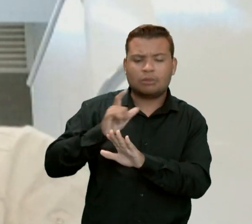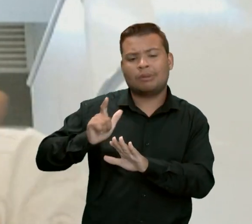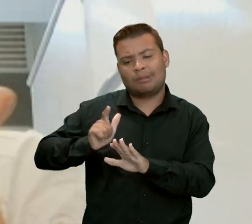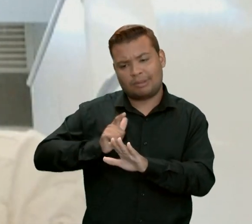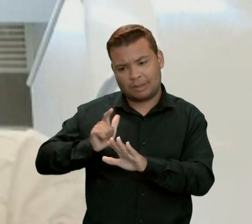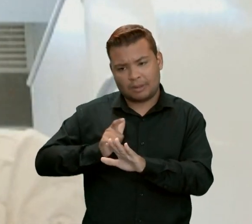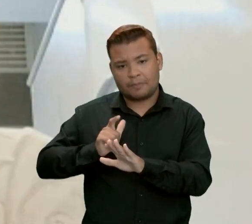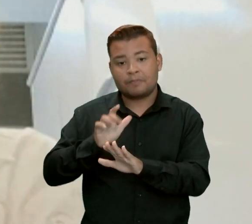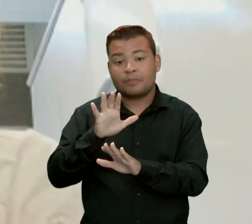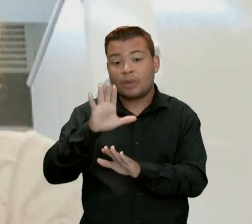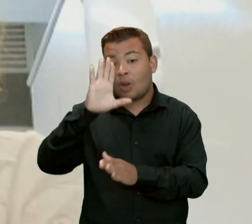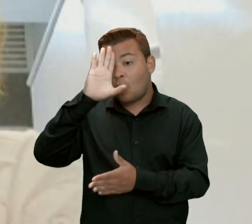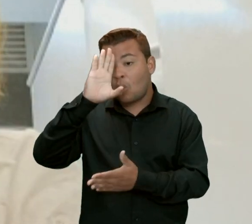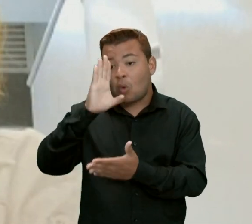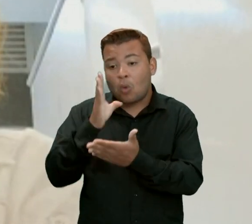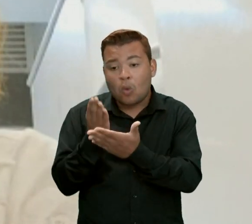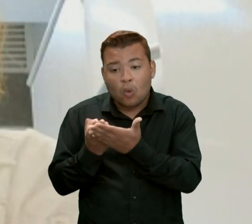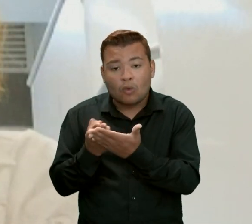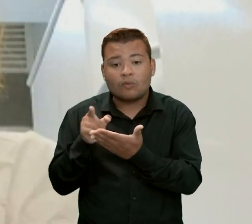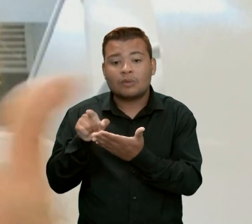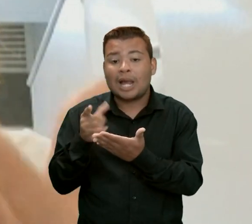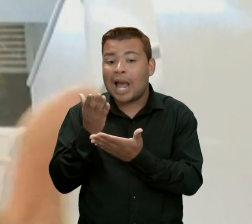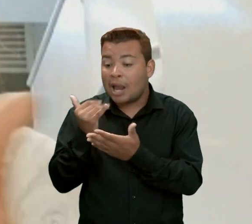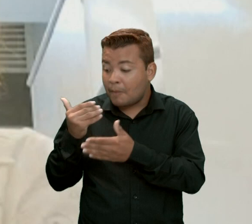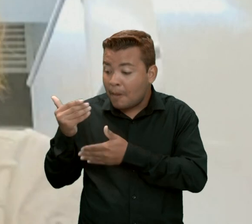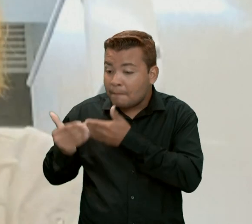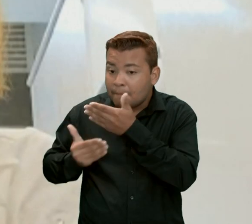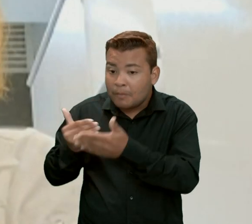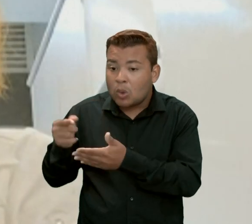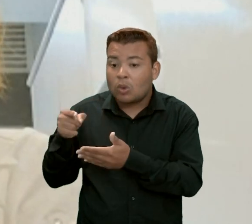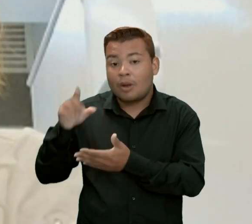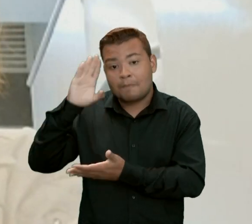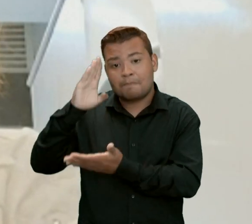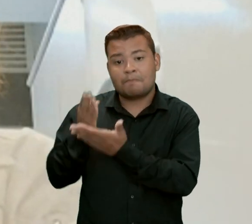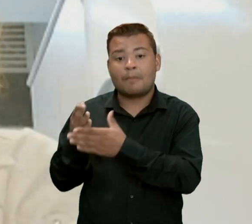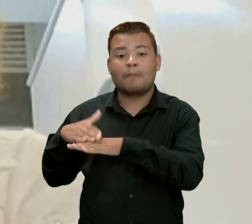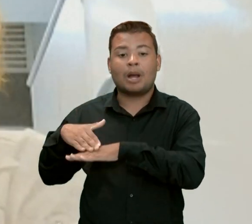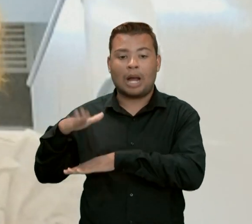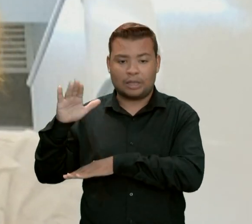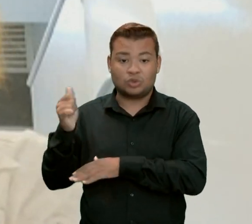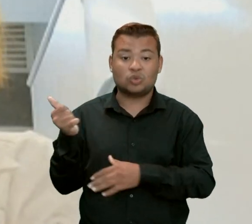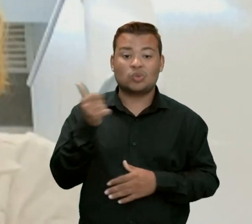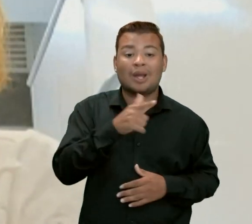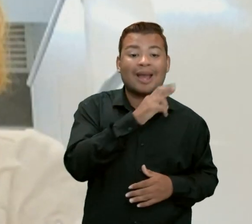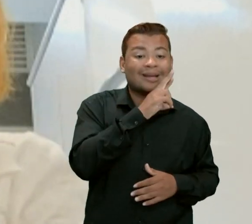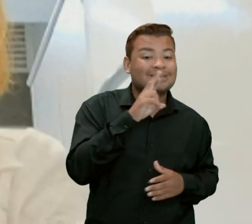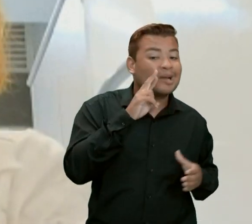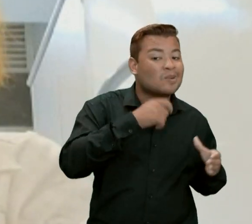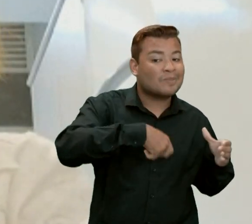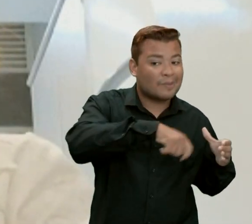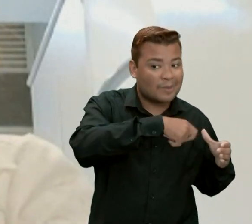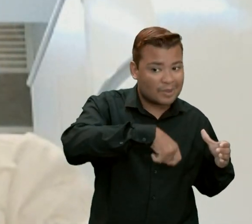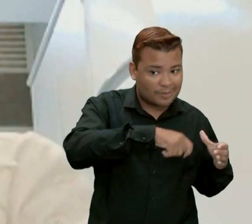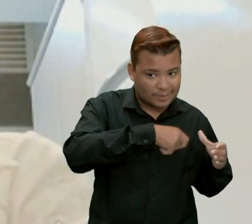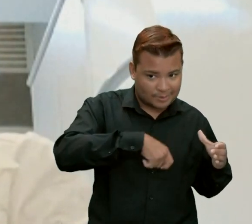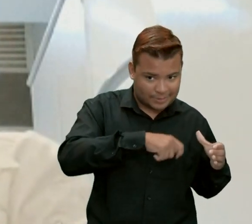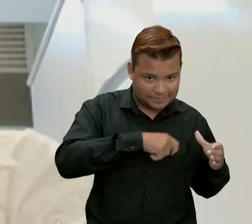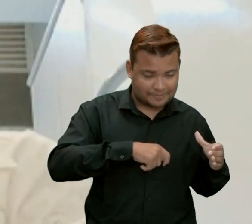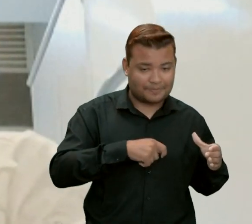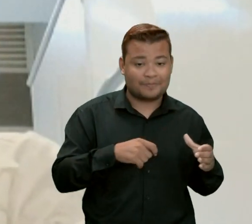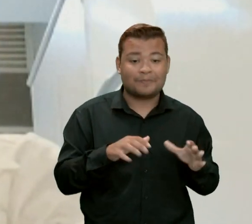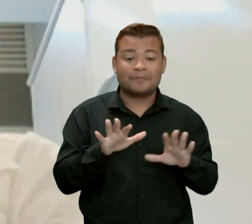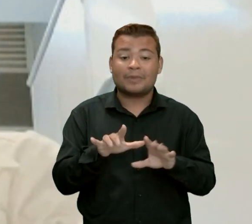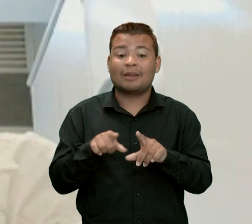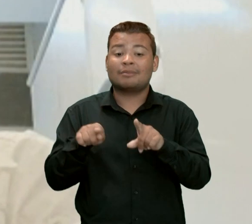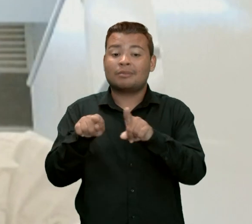mais confiança no que tem no alimento processado do que no alimento que foi feito pelo restaurante. Agora, entretanto, inclusive, a gente